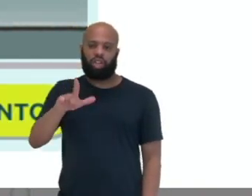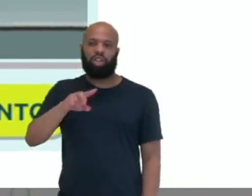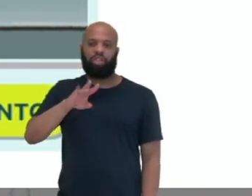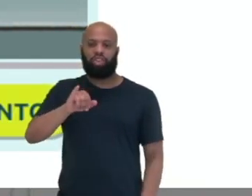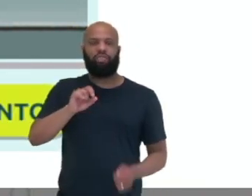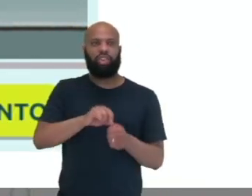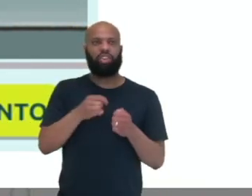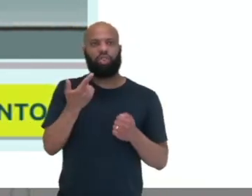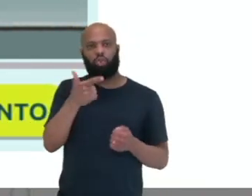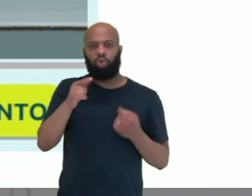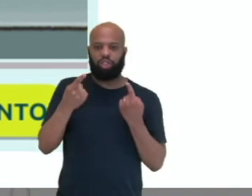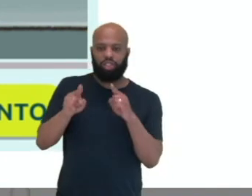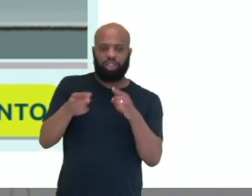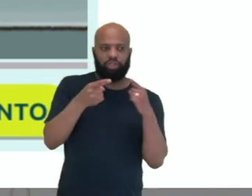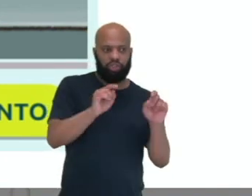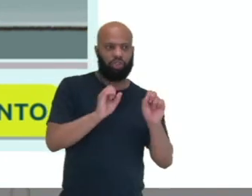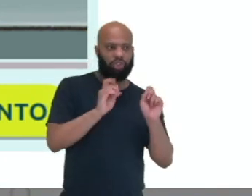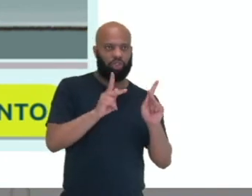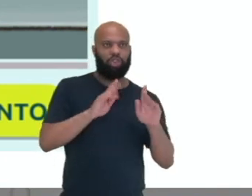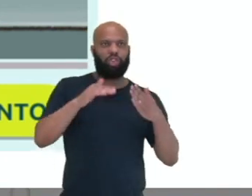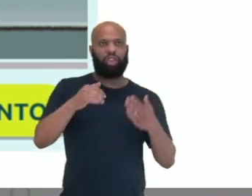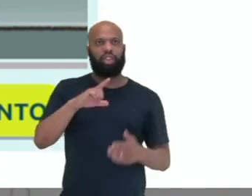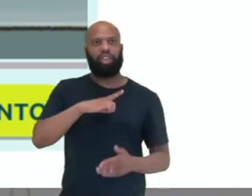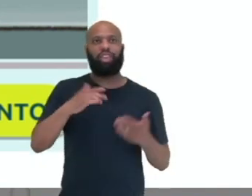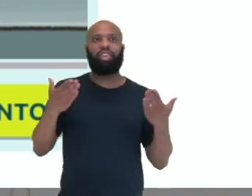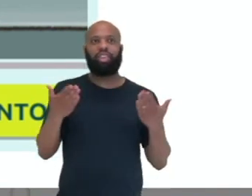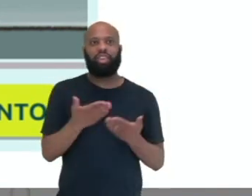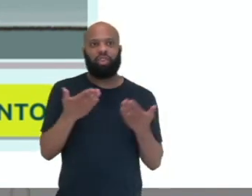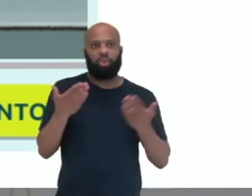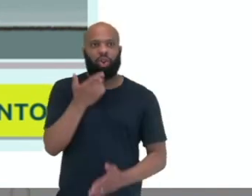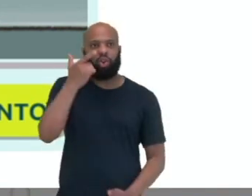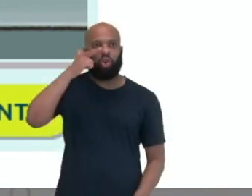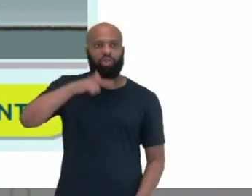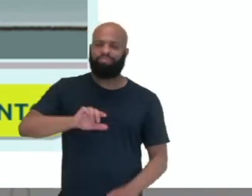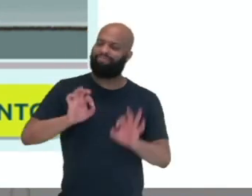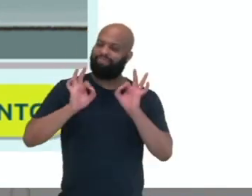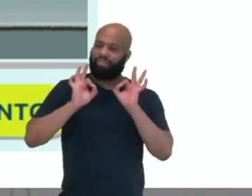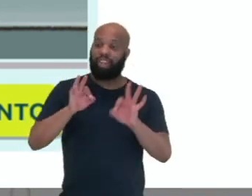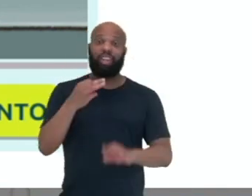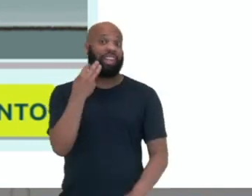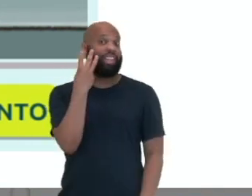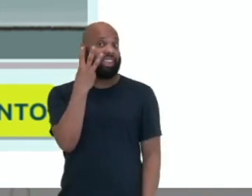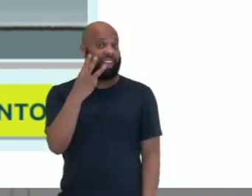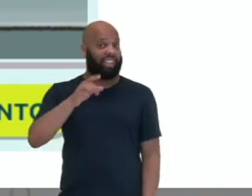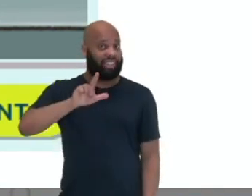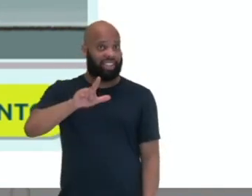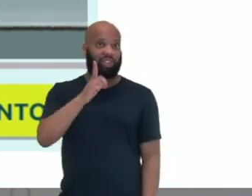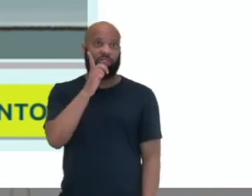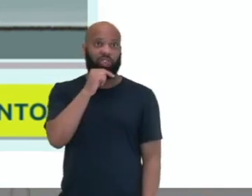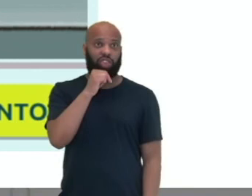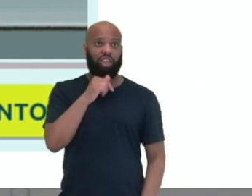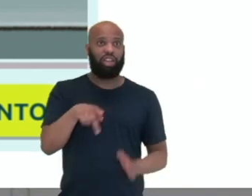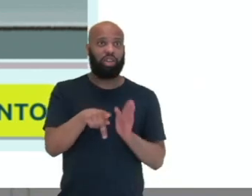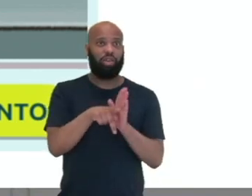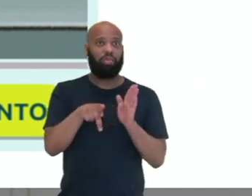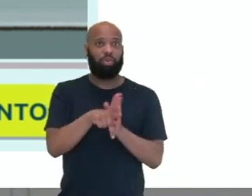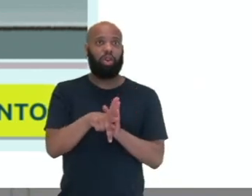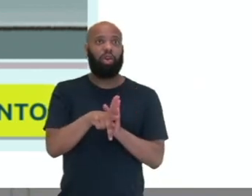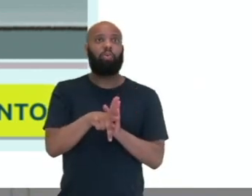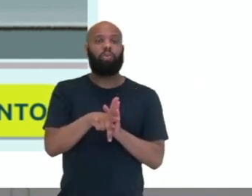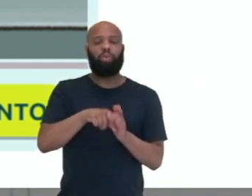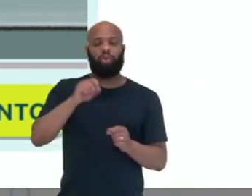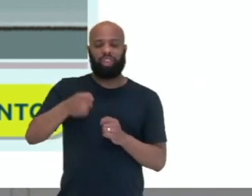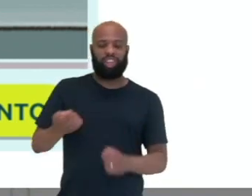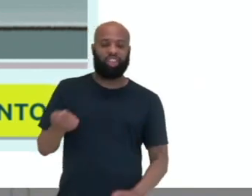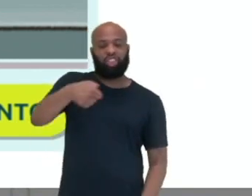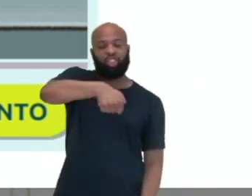outros desafios aí, tá? Então, ó, obtenha exatamente 3 litros de água na jarra de 9. Então,